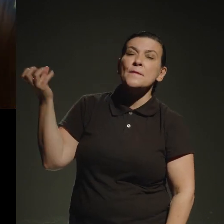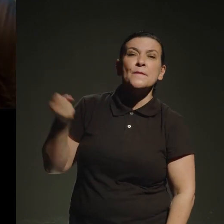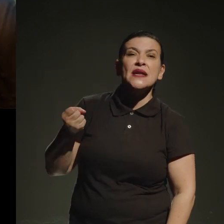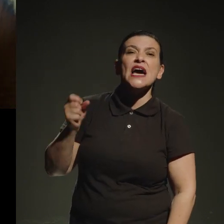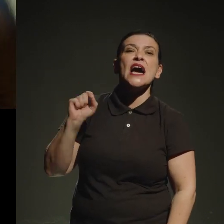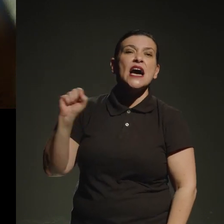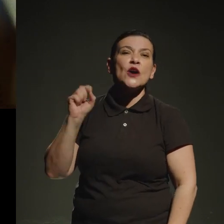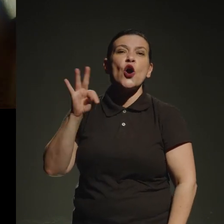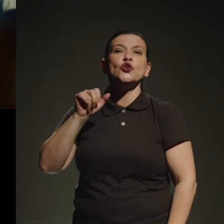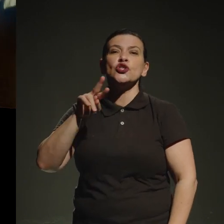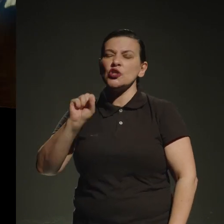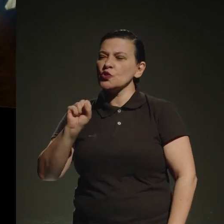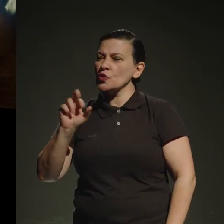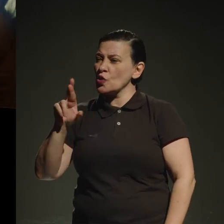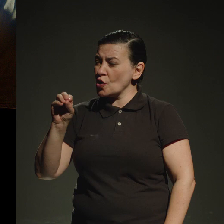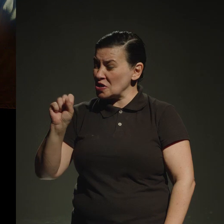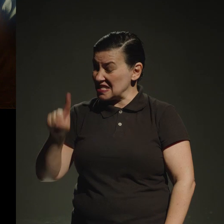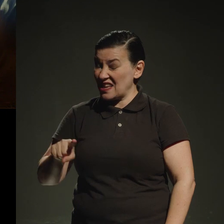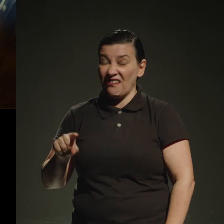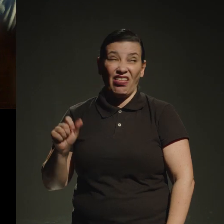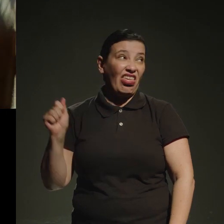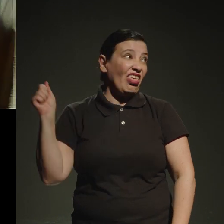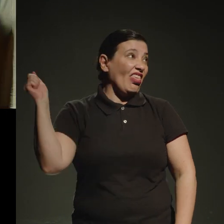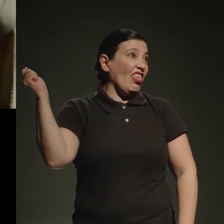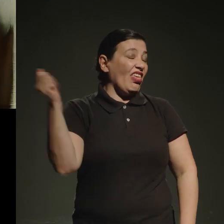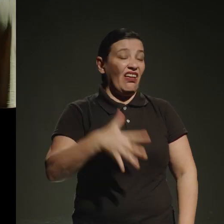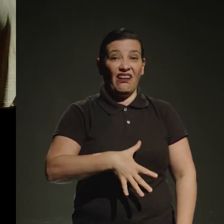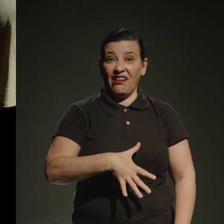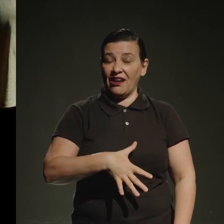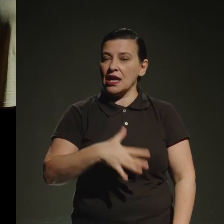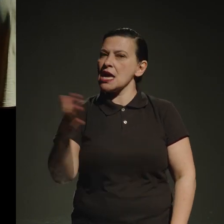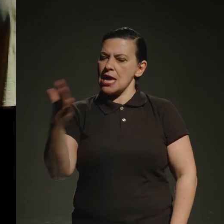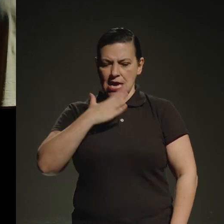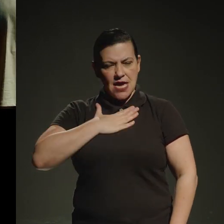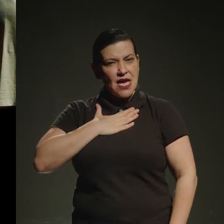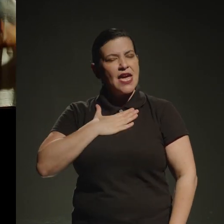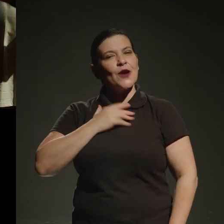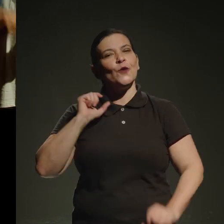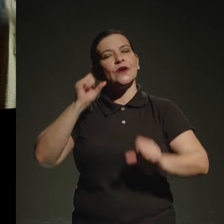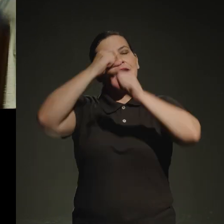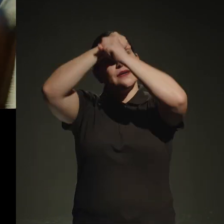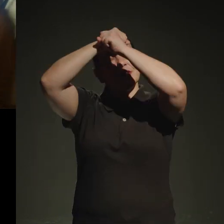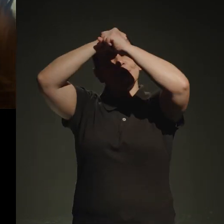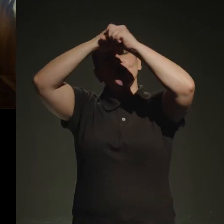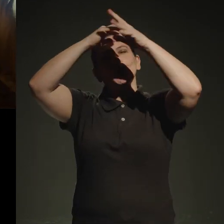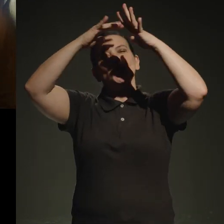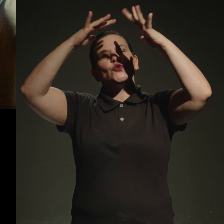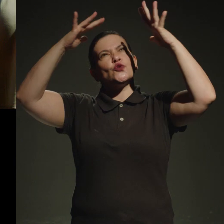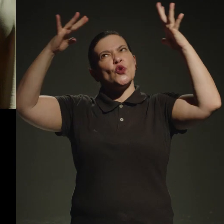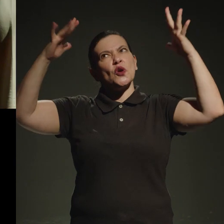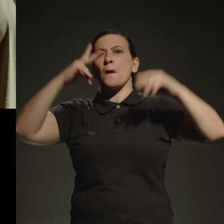Rosé. Ai, mas que pobreza, meu Deus. Ok, quanto a mim, creio que assaste